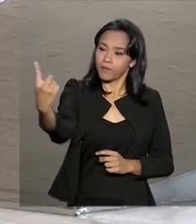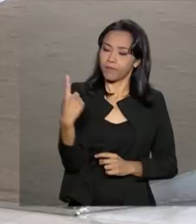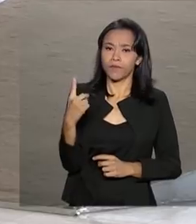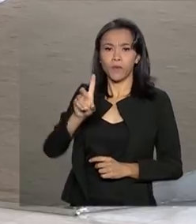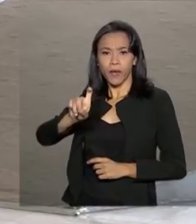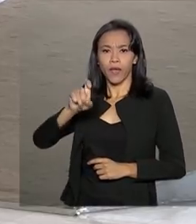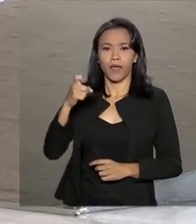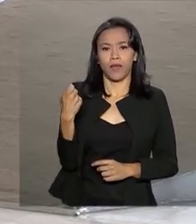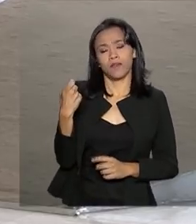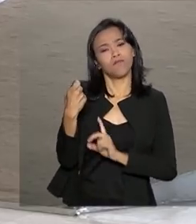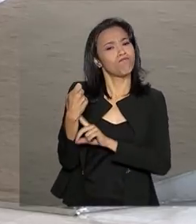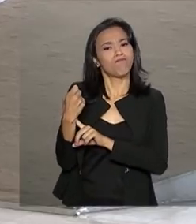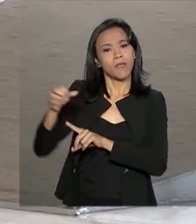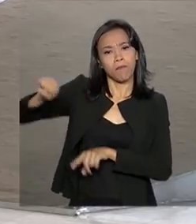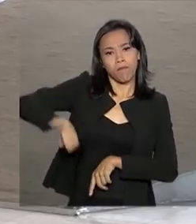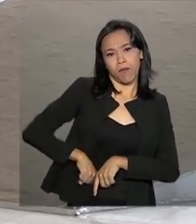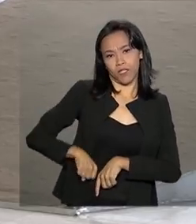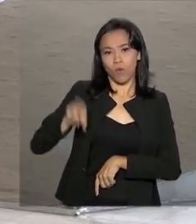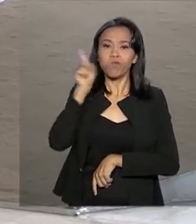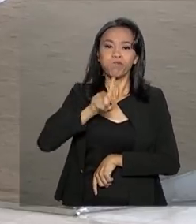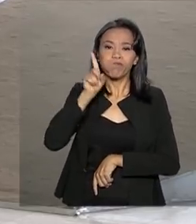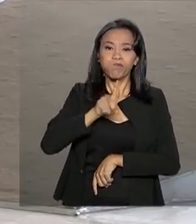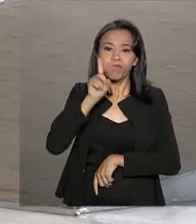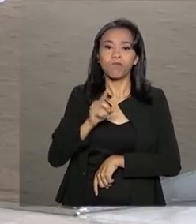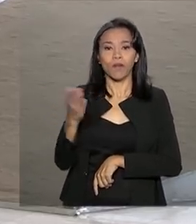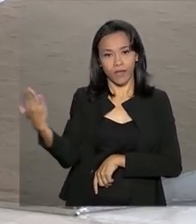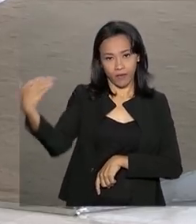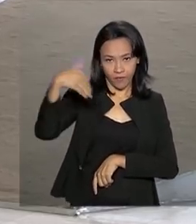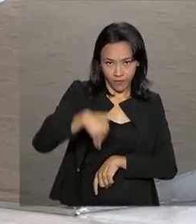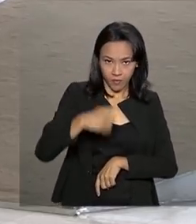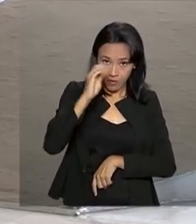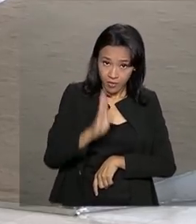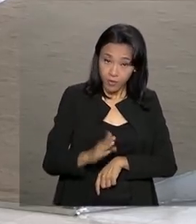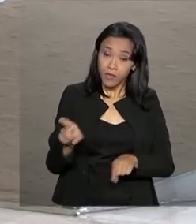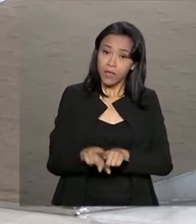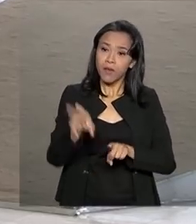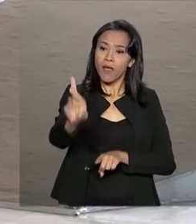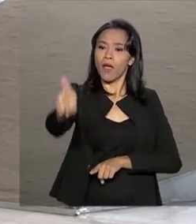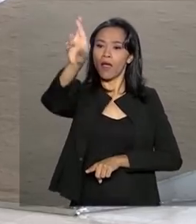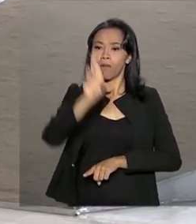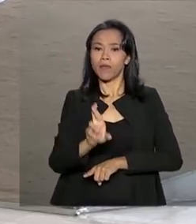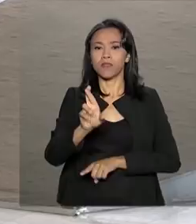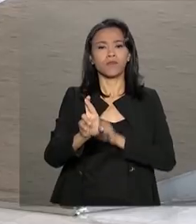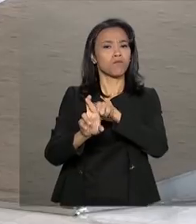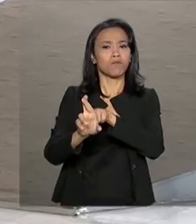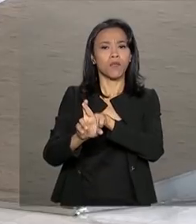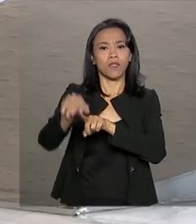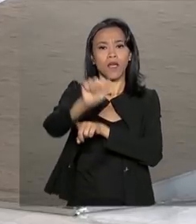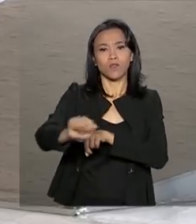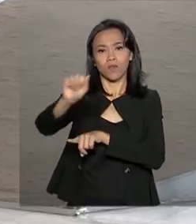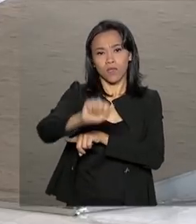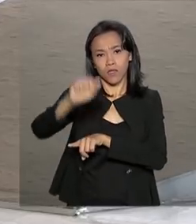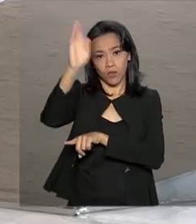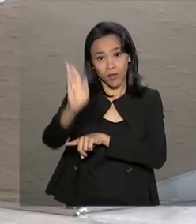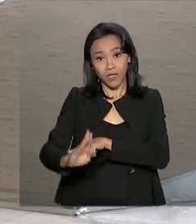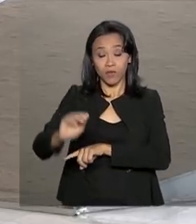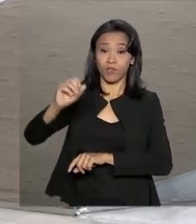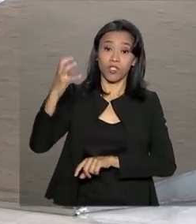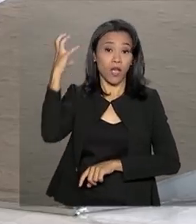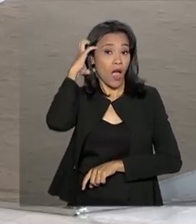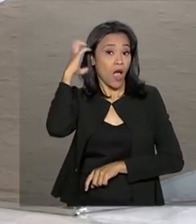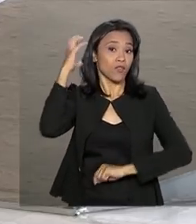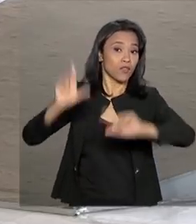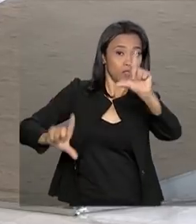ex-embaixador americano no Brasil, Clifford Sobel, e ainda representantes da Associação Brasileira de Rádio e Televisão.